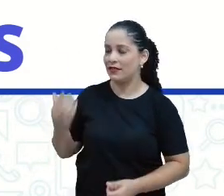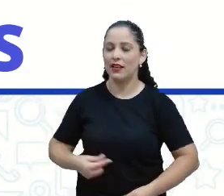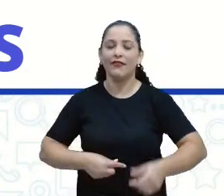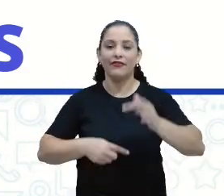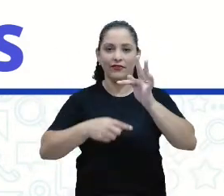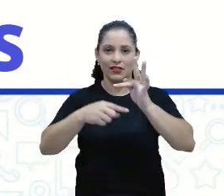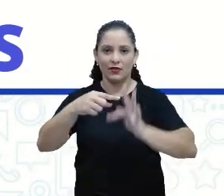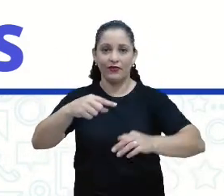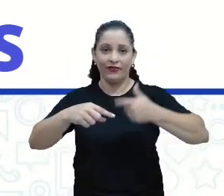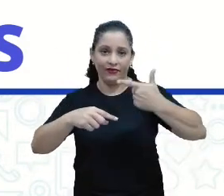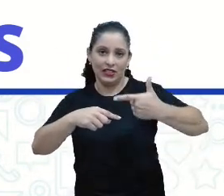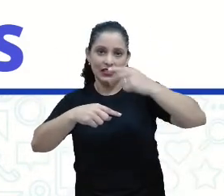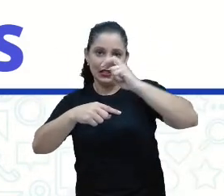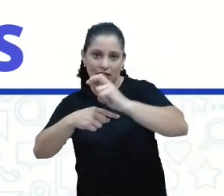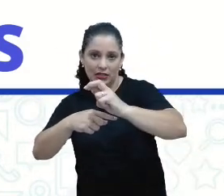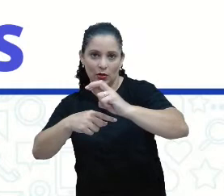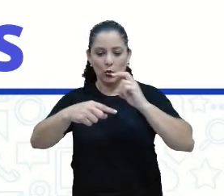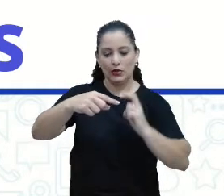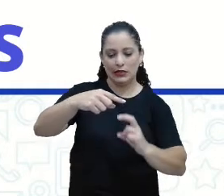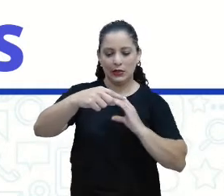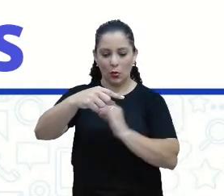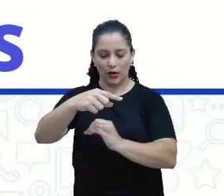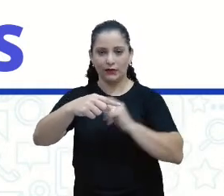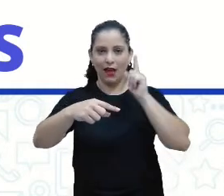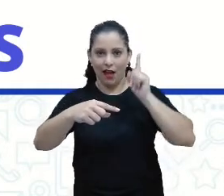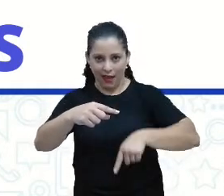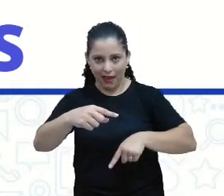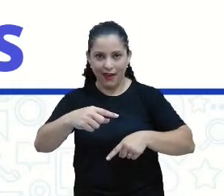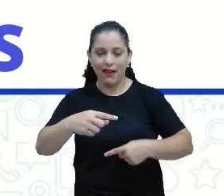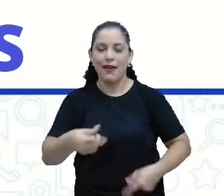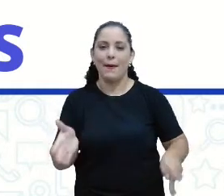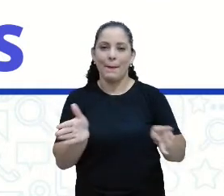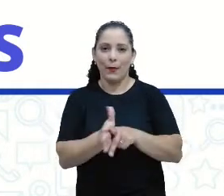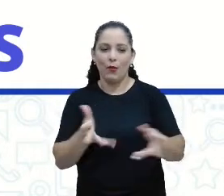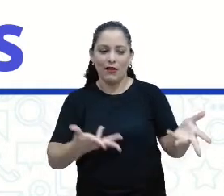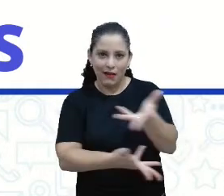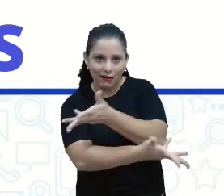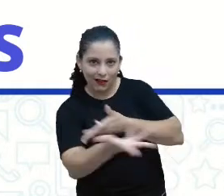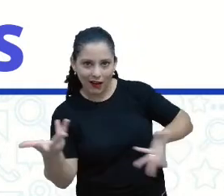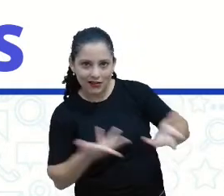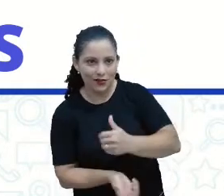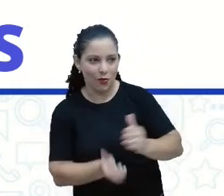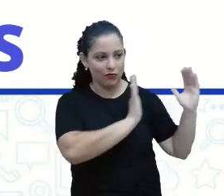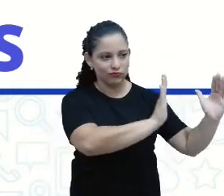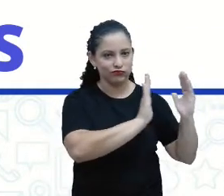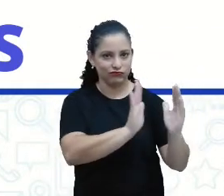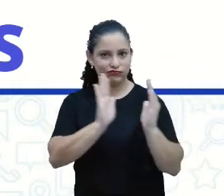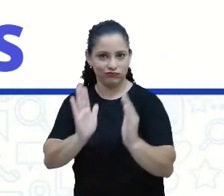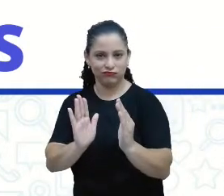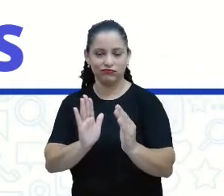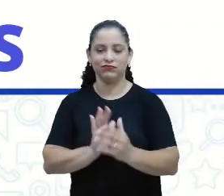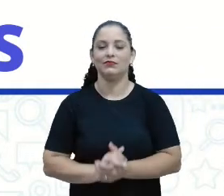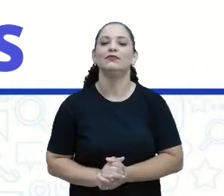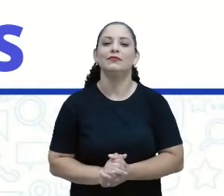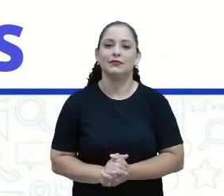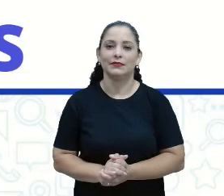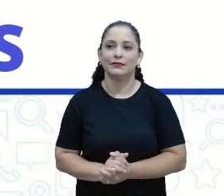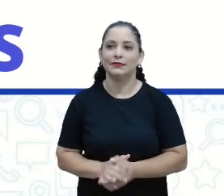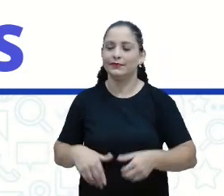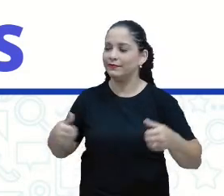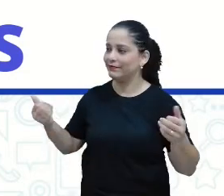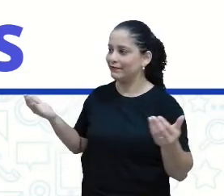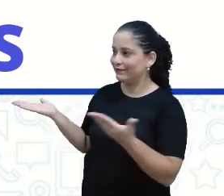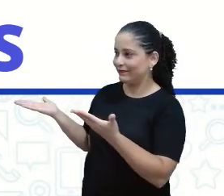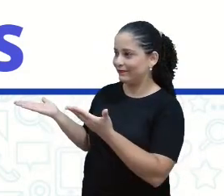aí, 50 é uma fração equivalente àquelas outras três frações, tá bom?